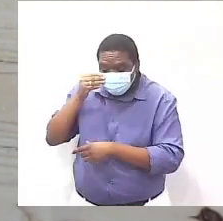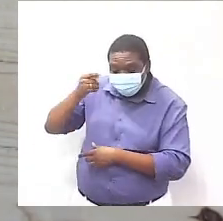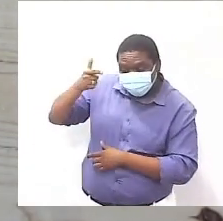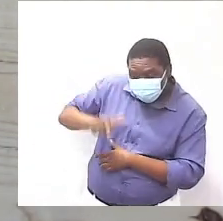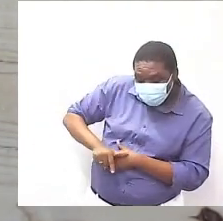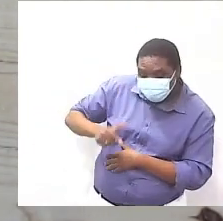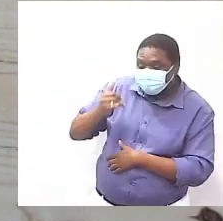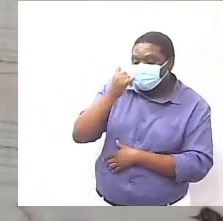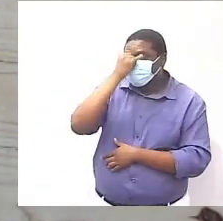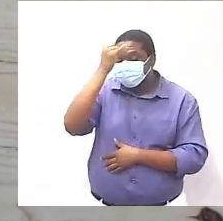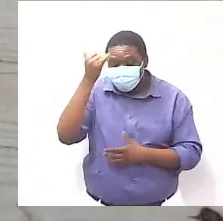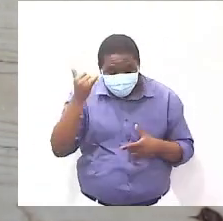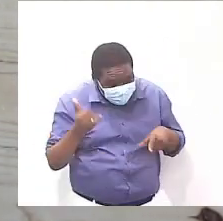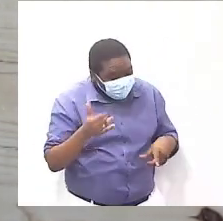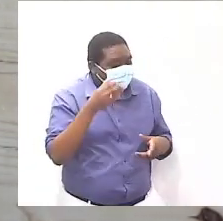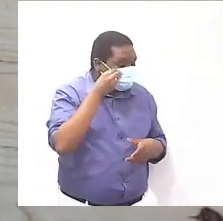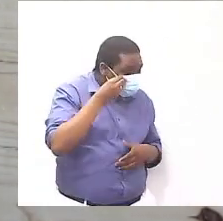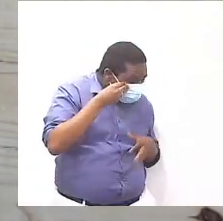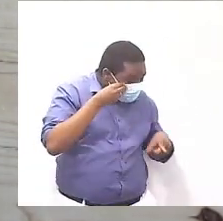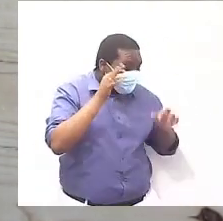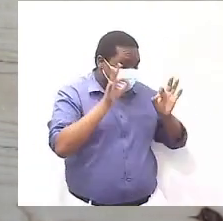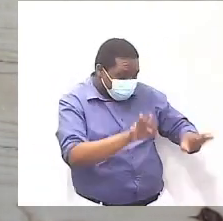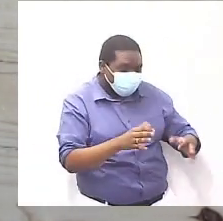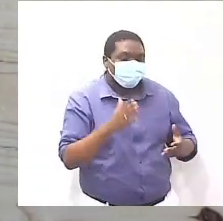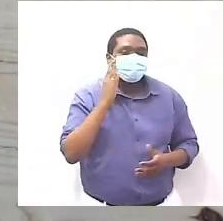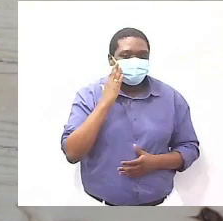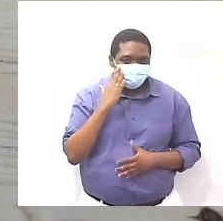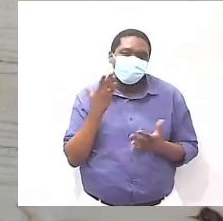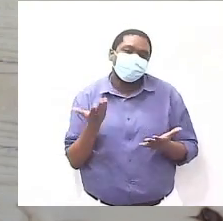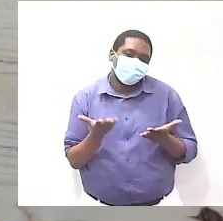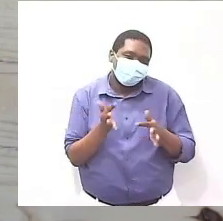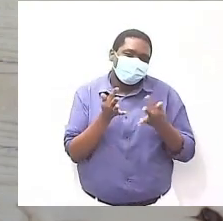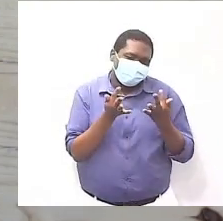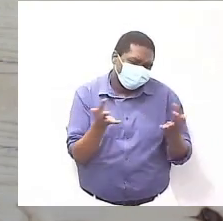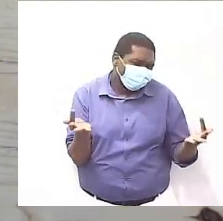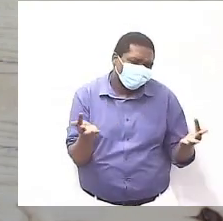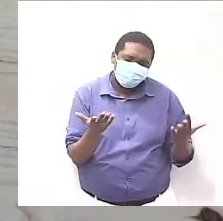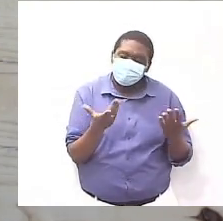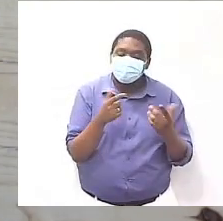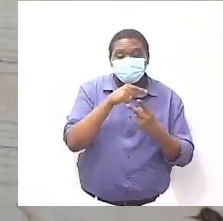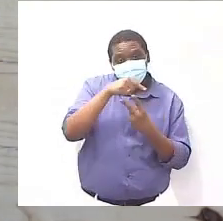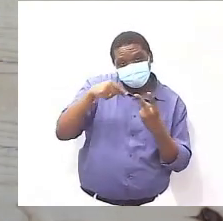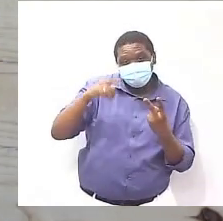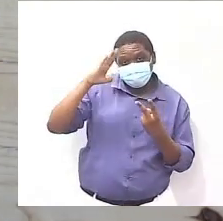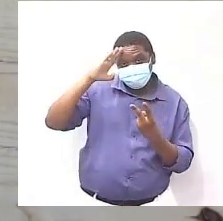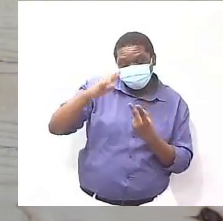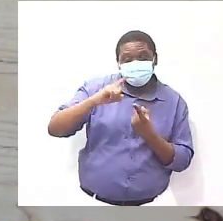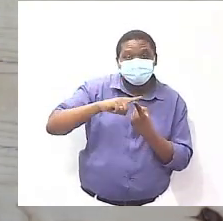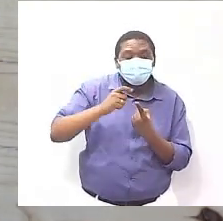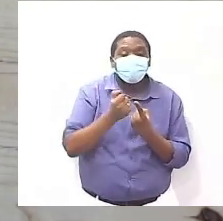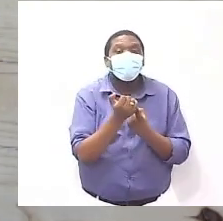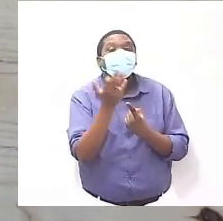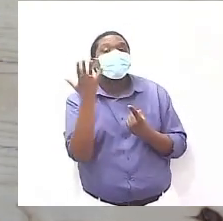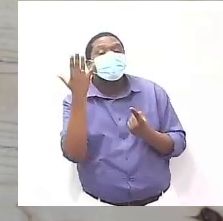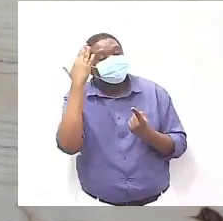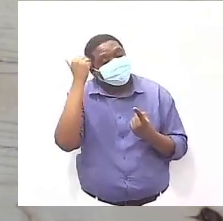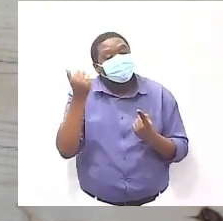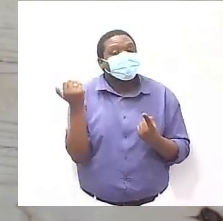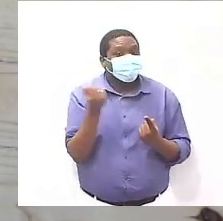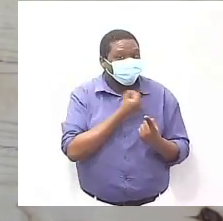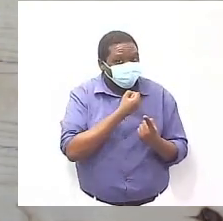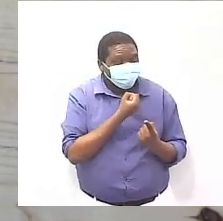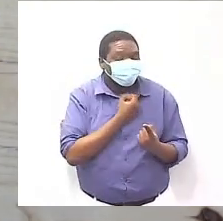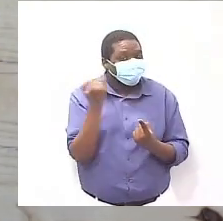Muito simples, tá bom? Mas não esquece, 2 fatores foram primordiais. Quantificar, por isso o número é